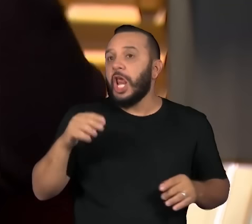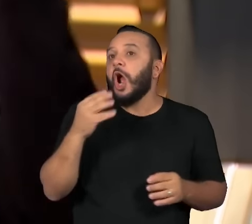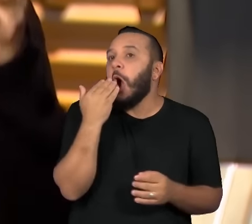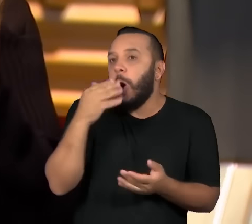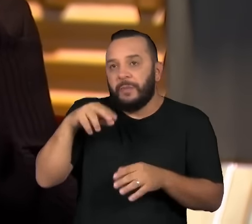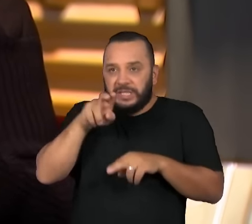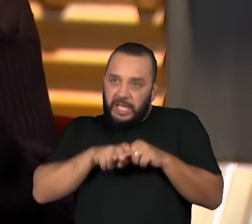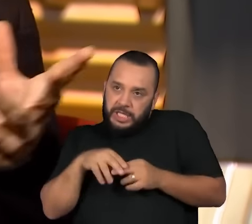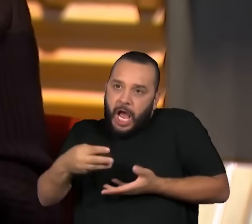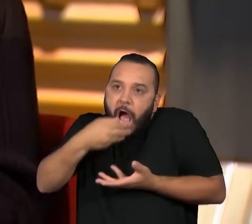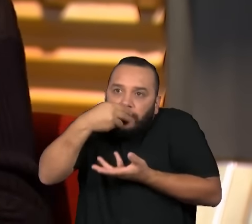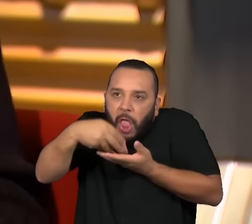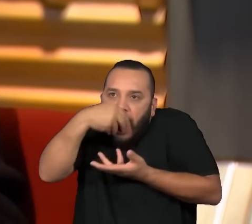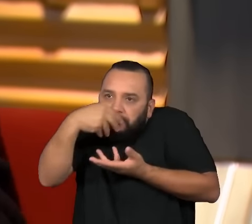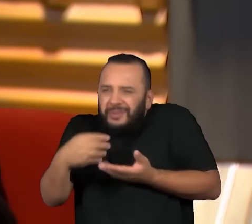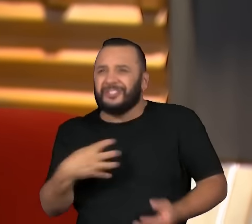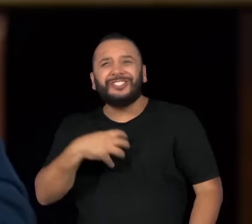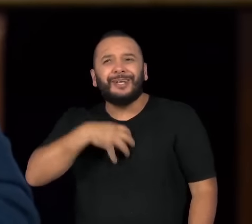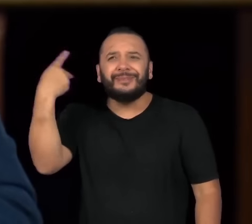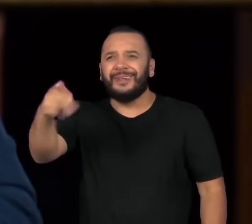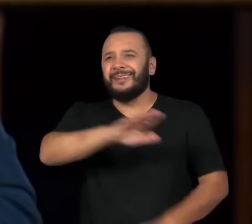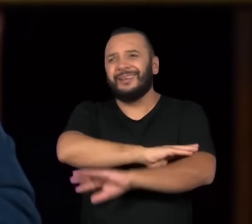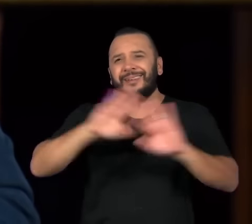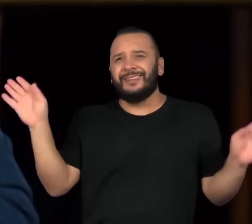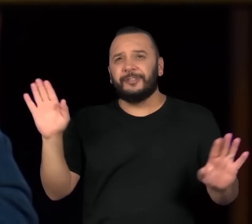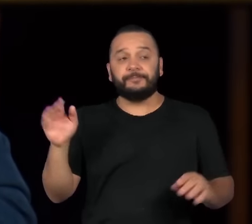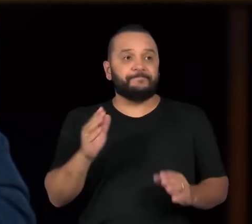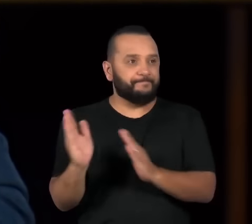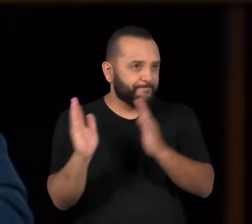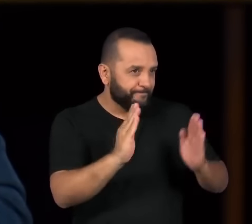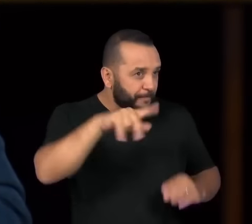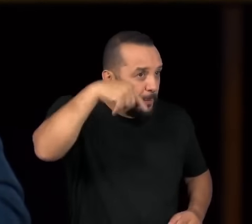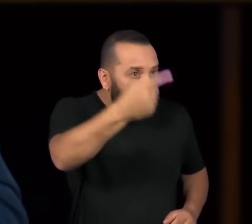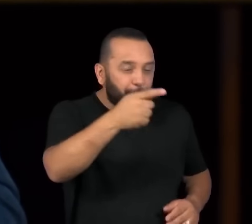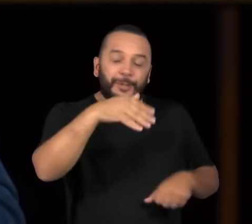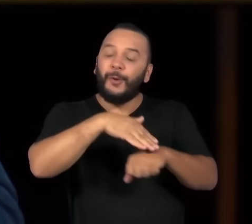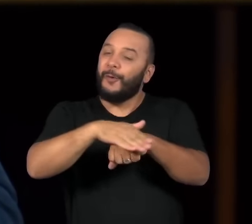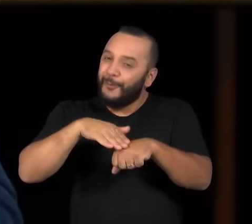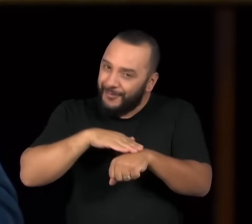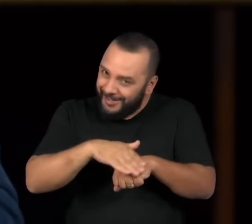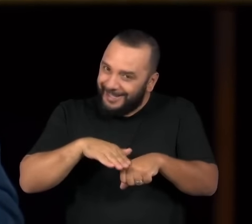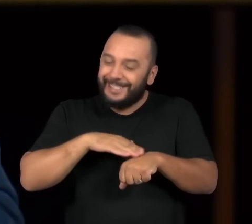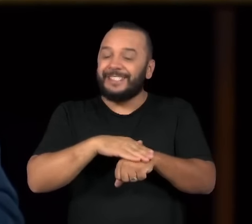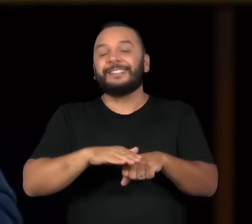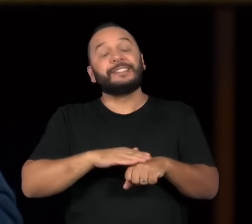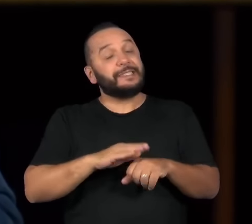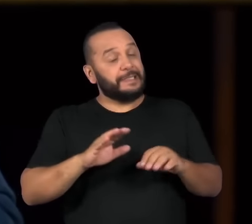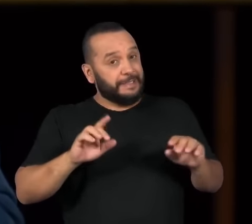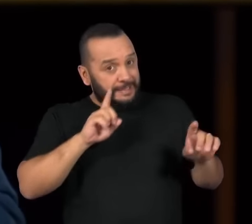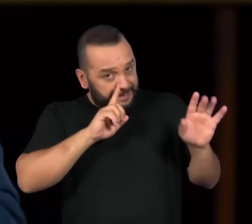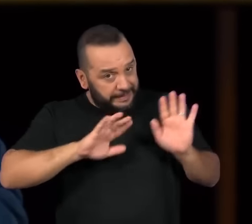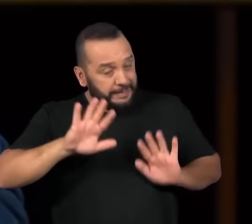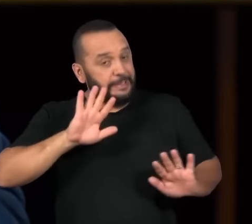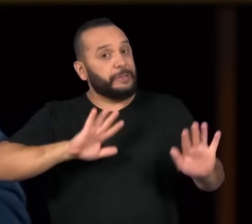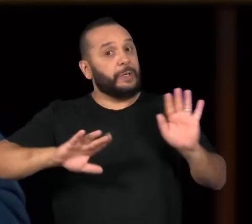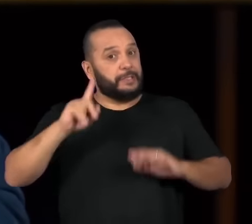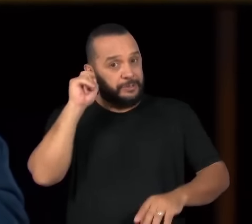sentado, enfim. Pô, cada um tem o seu motivo. No próximo bloco, uma conversa delicada, difícil